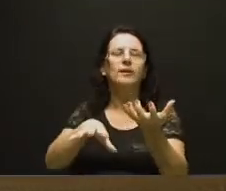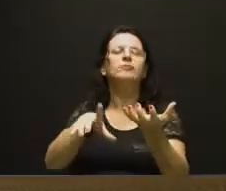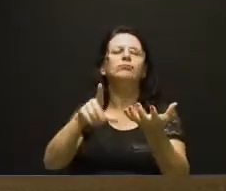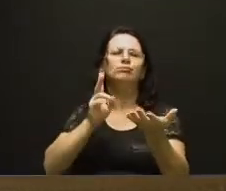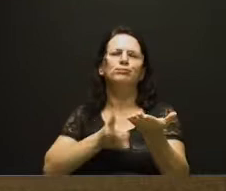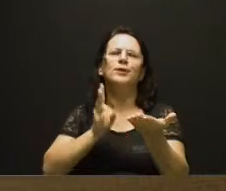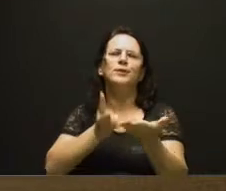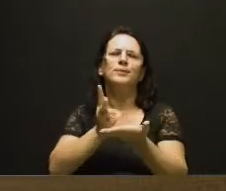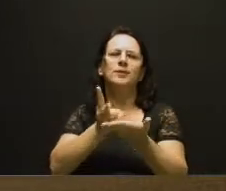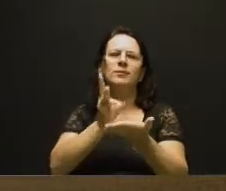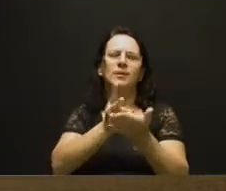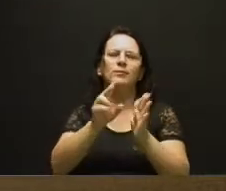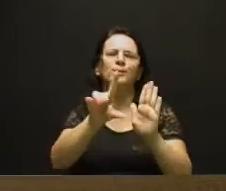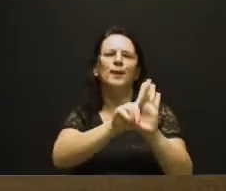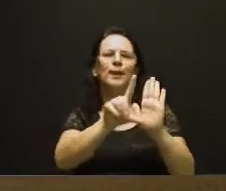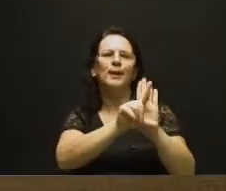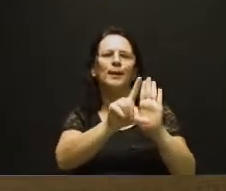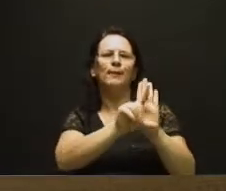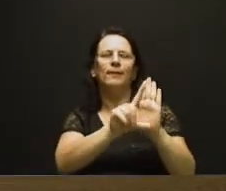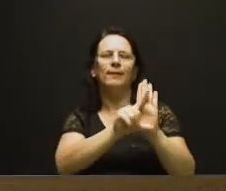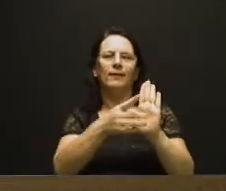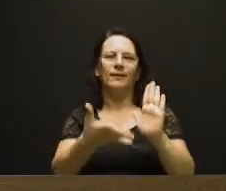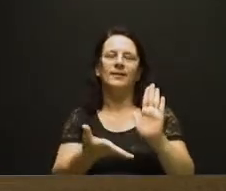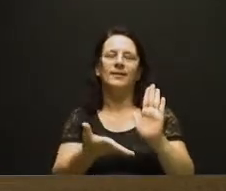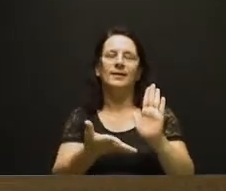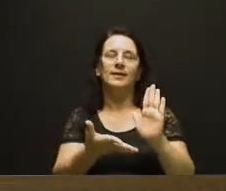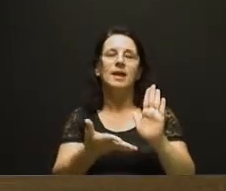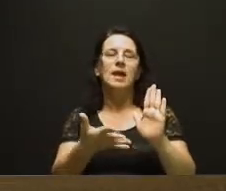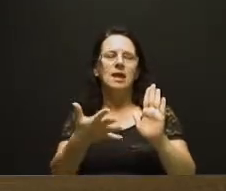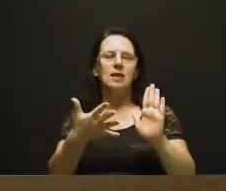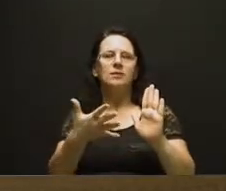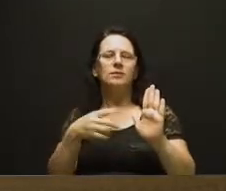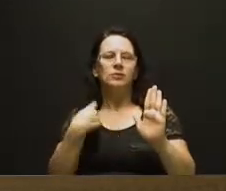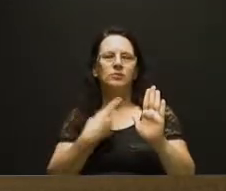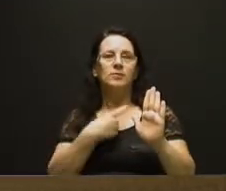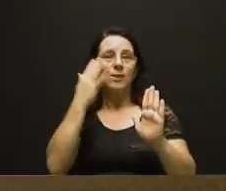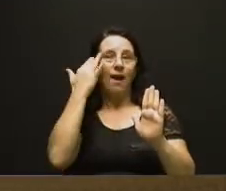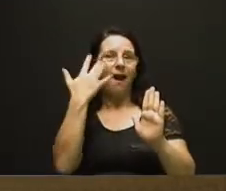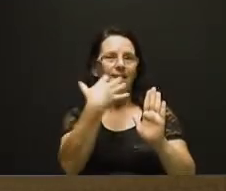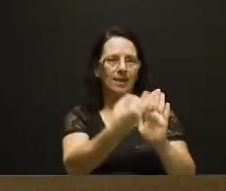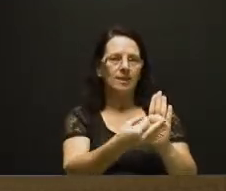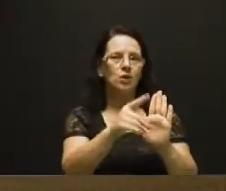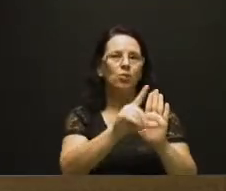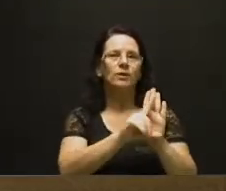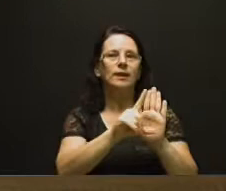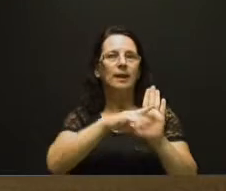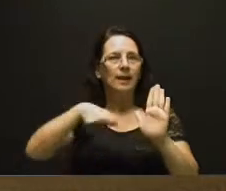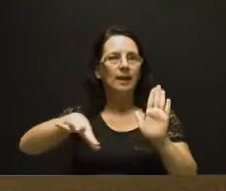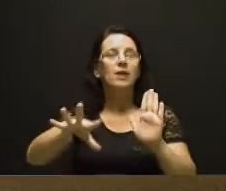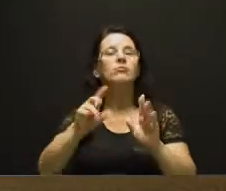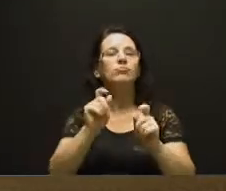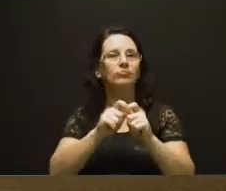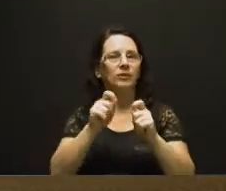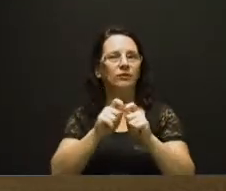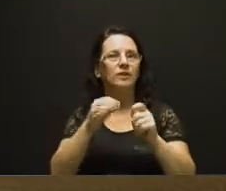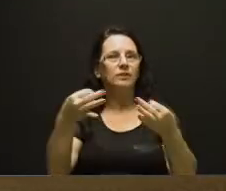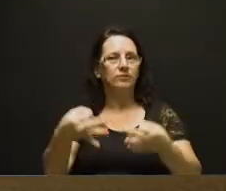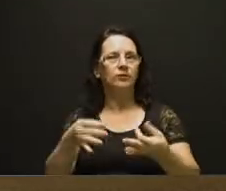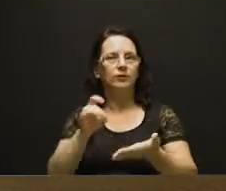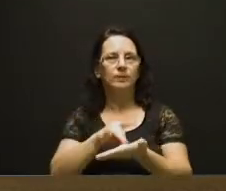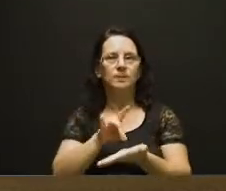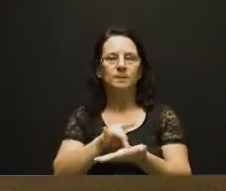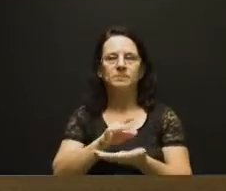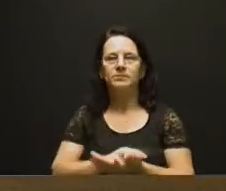lei nós temos que tomar cuidado ea eficácia na efetiva da lei que foi jogada no mundo jurídico então